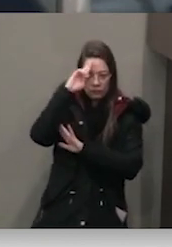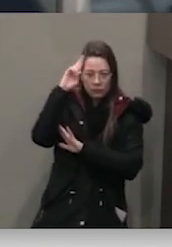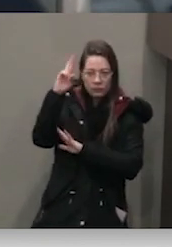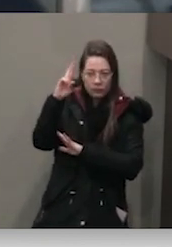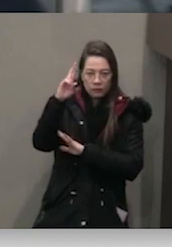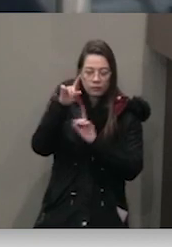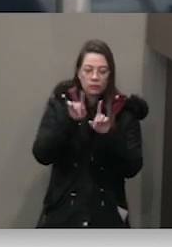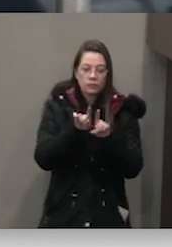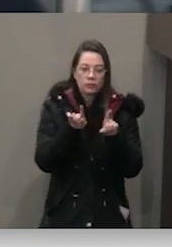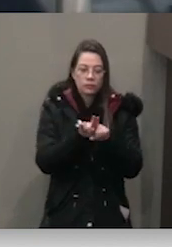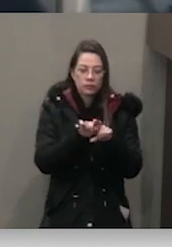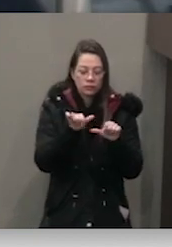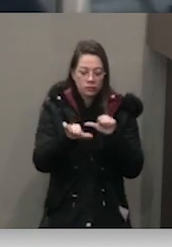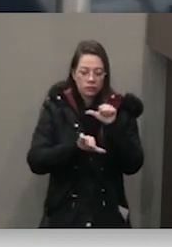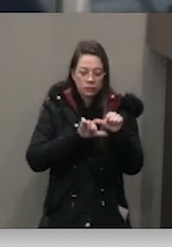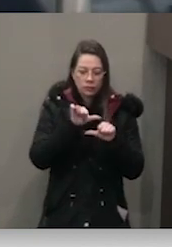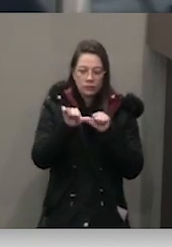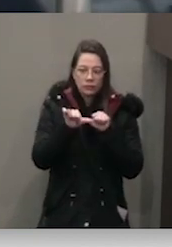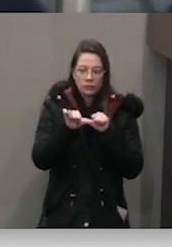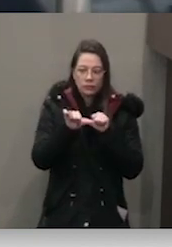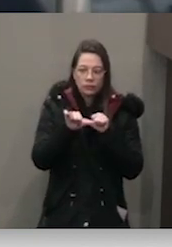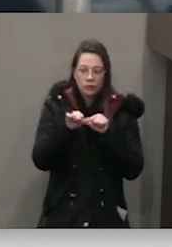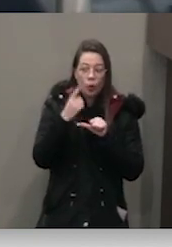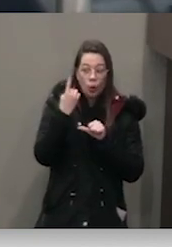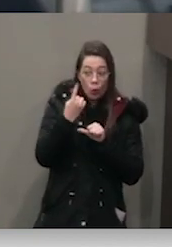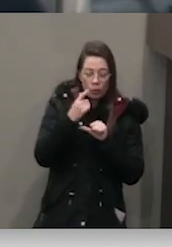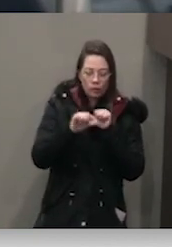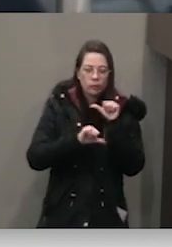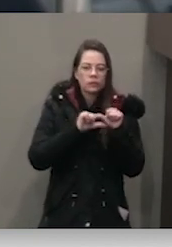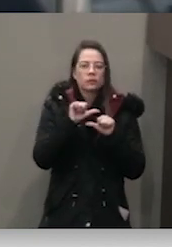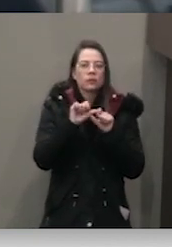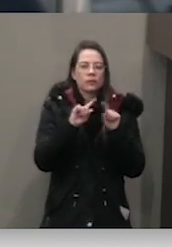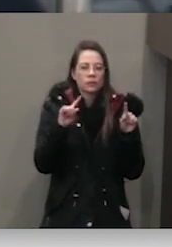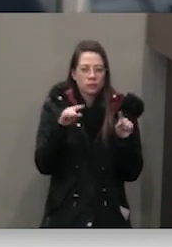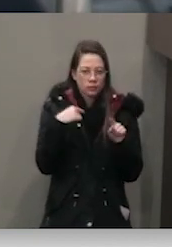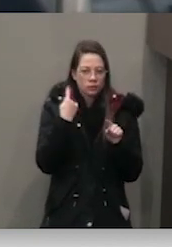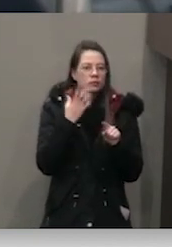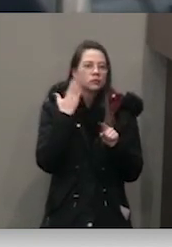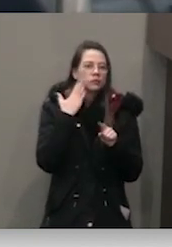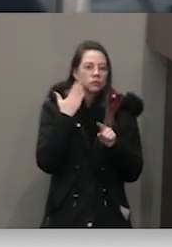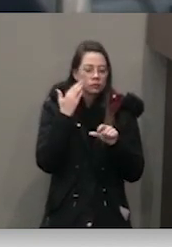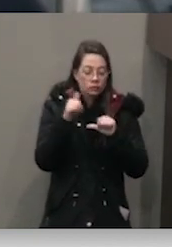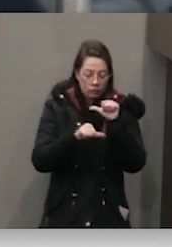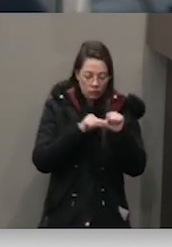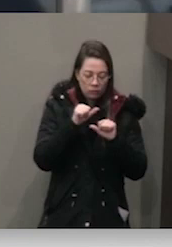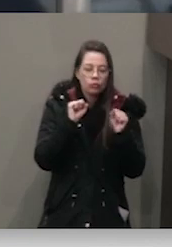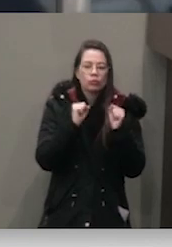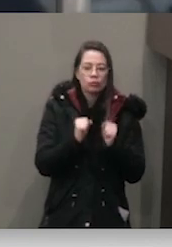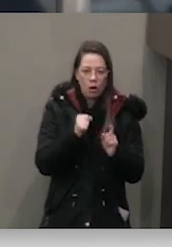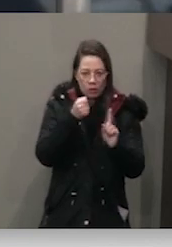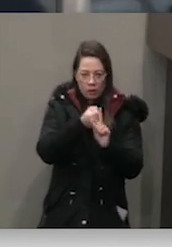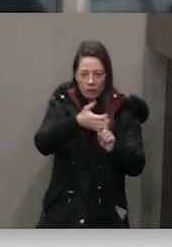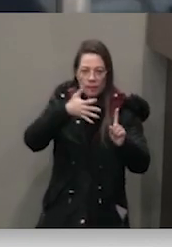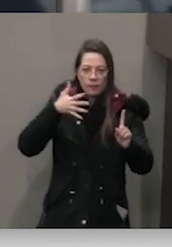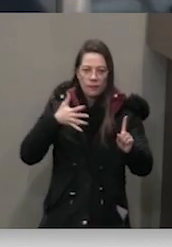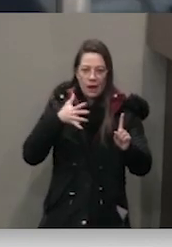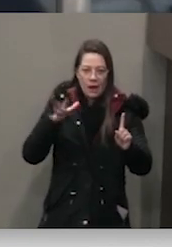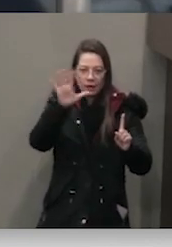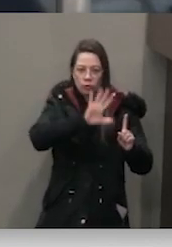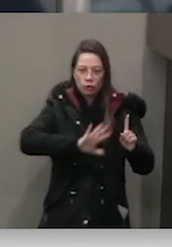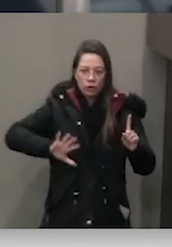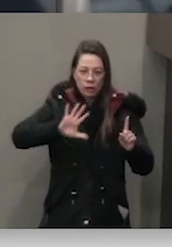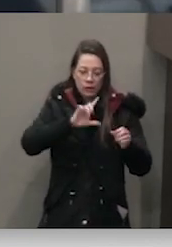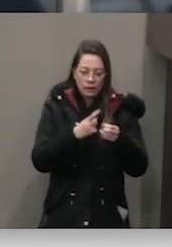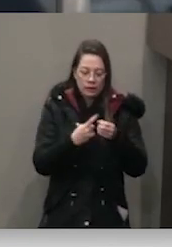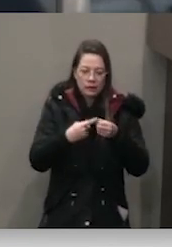Embora seja uma mudança, mas a gente sabe que esta mudança pode ter impacto na cidade como um todo, se a gente